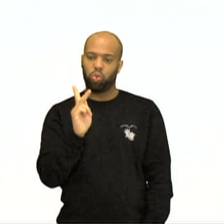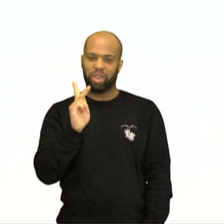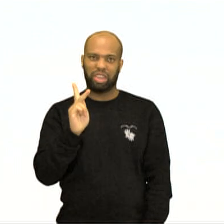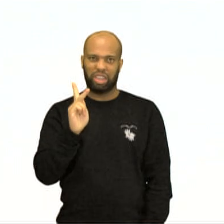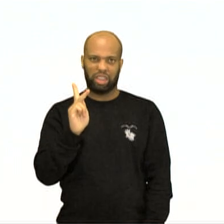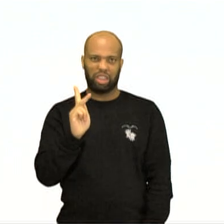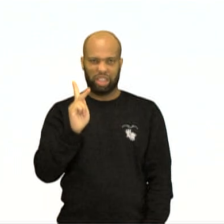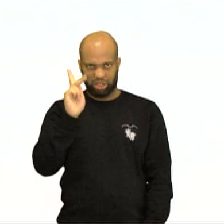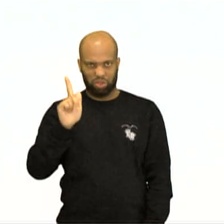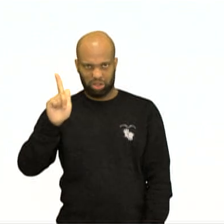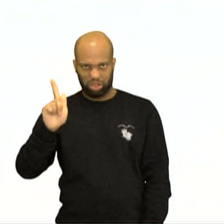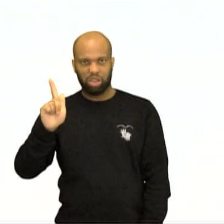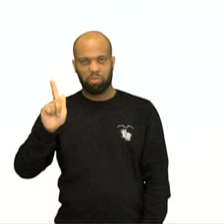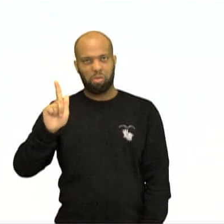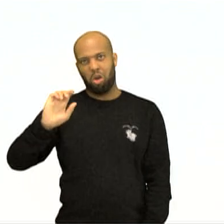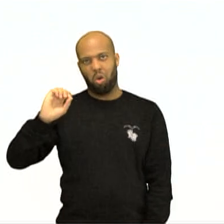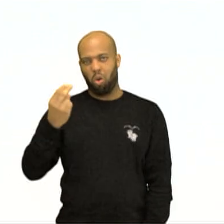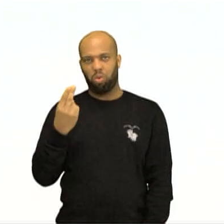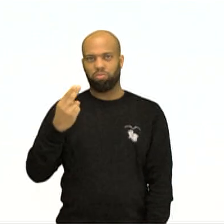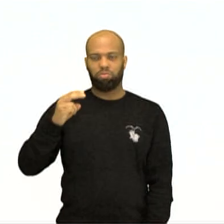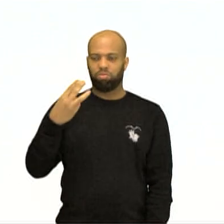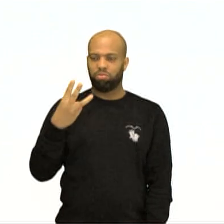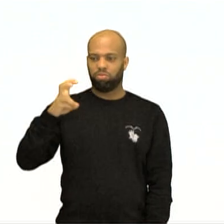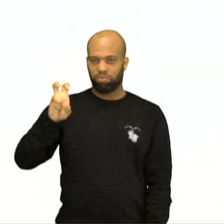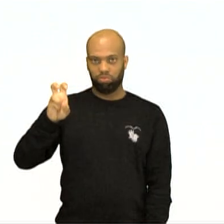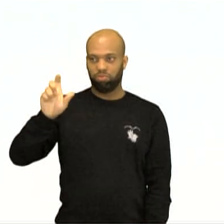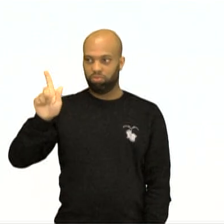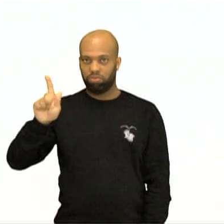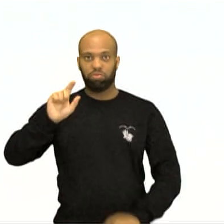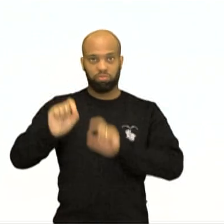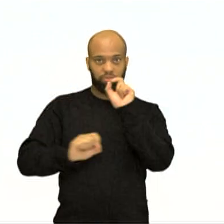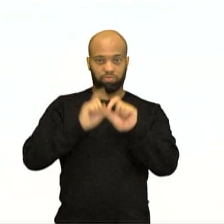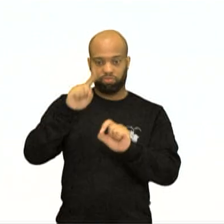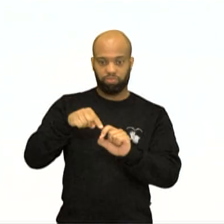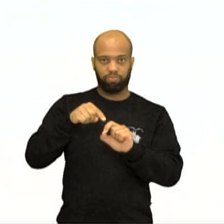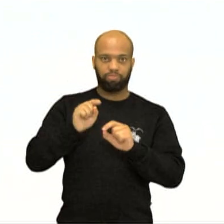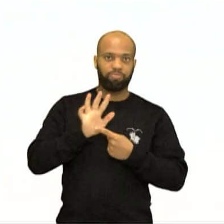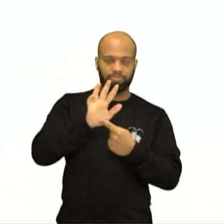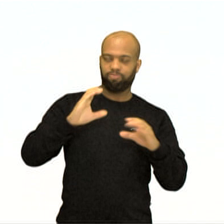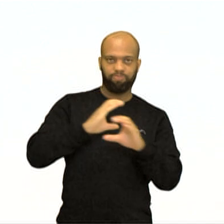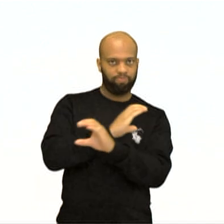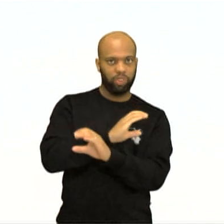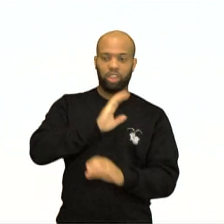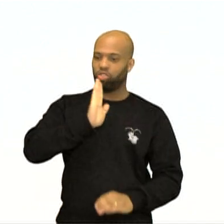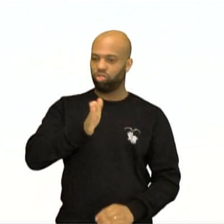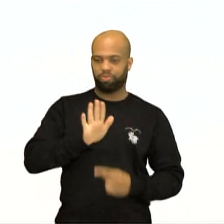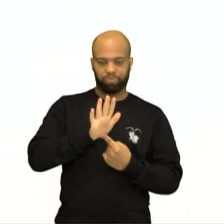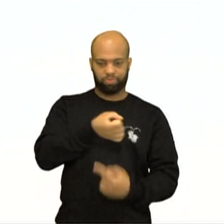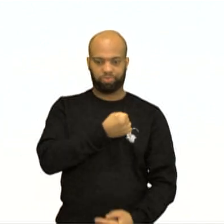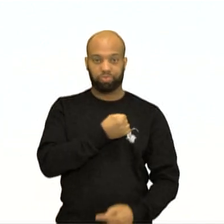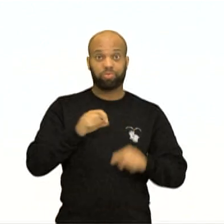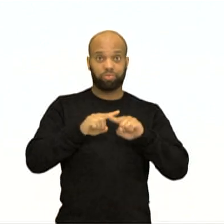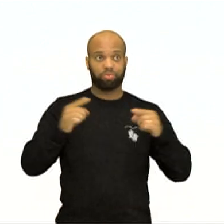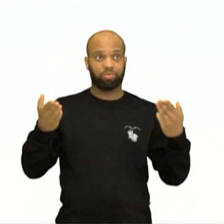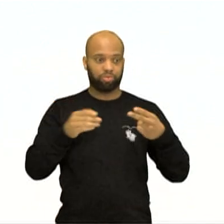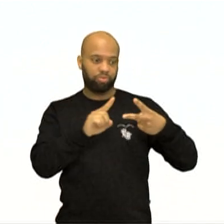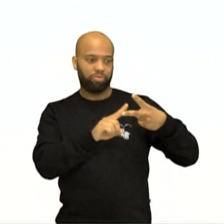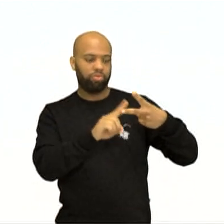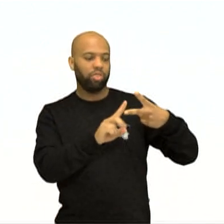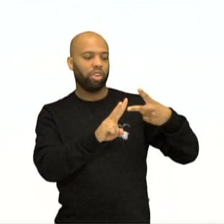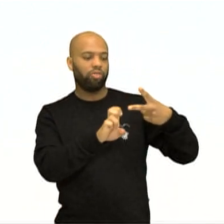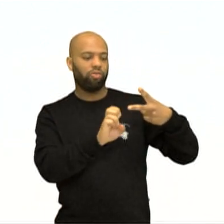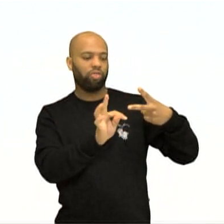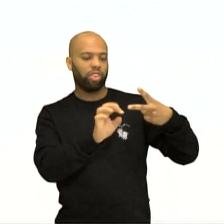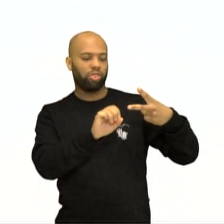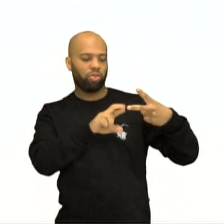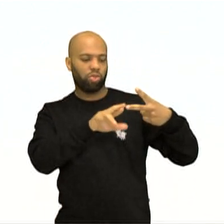1,35 kg, certo? Então, eu estou representando a informação de maneira completa. Mas, quando eu trabalho com uma grandeza vetorial, o negócio